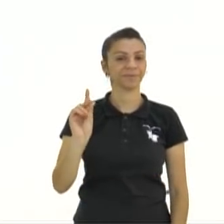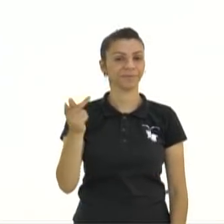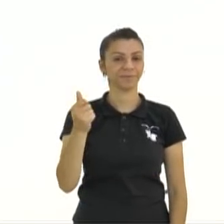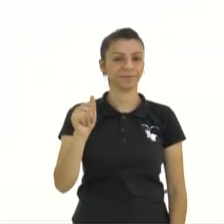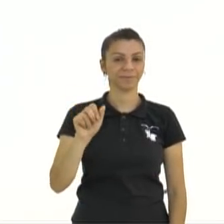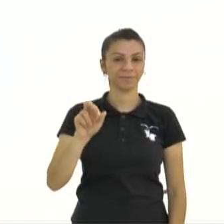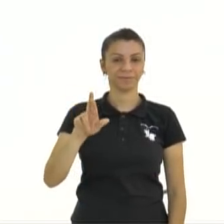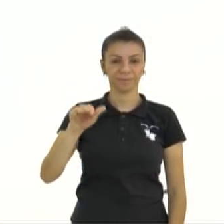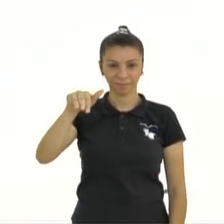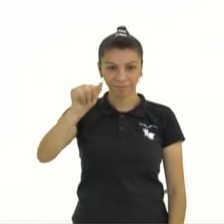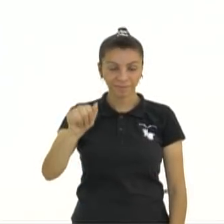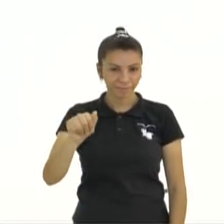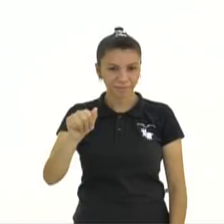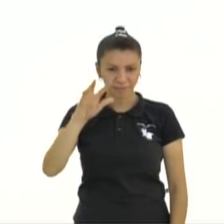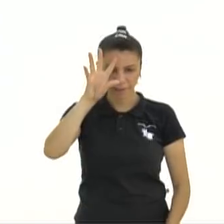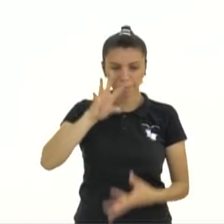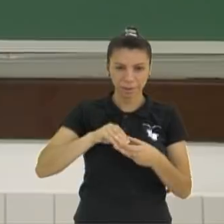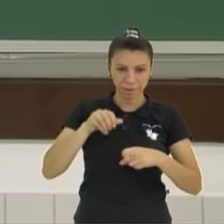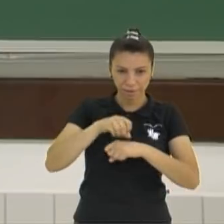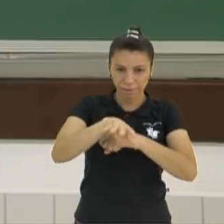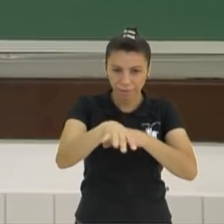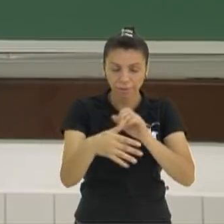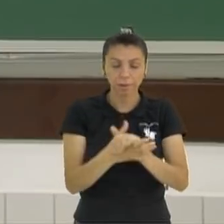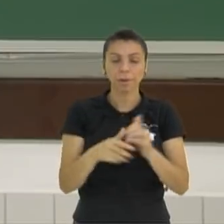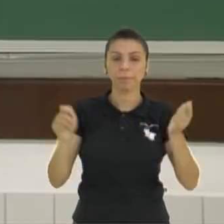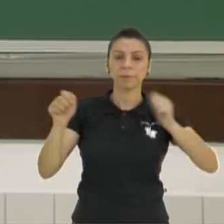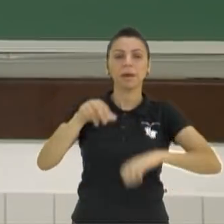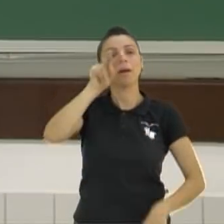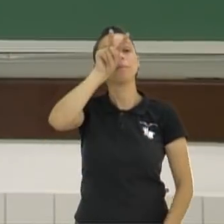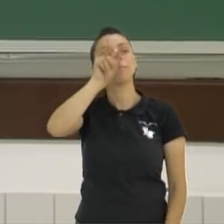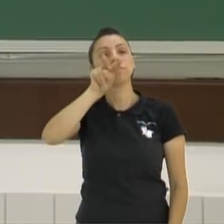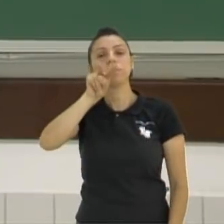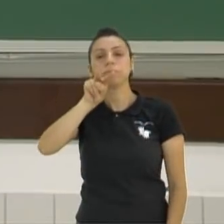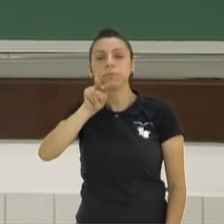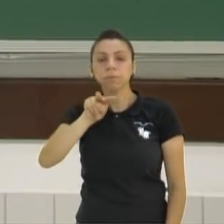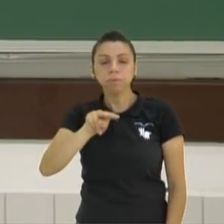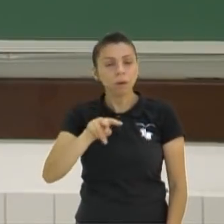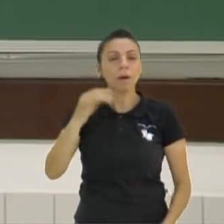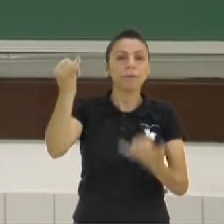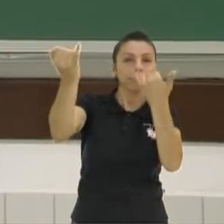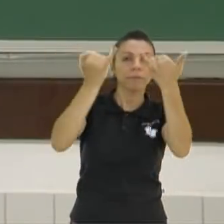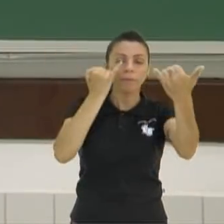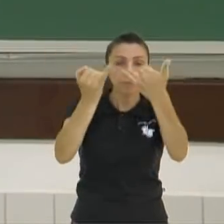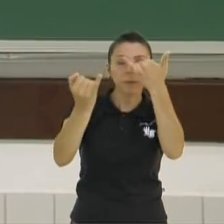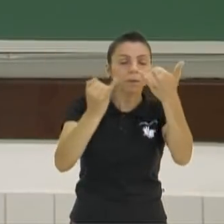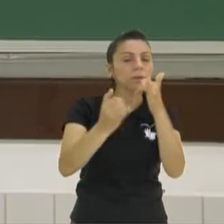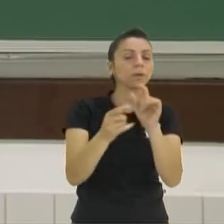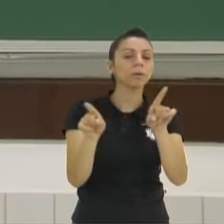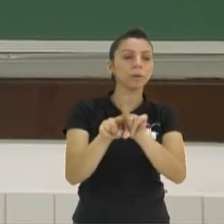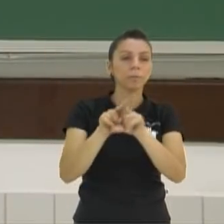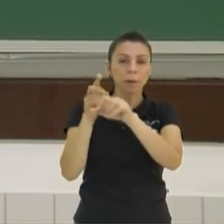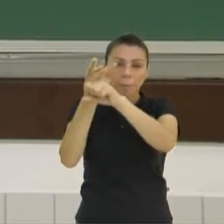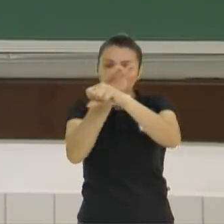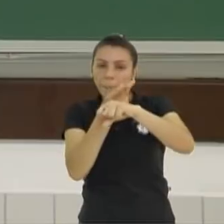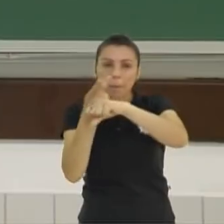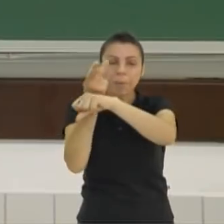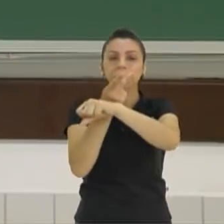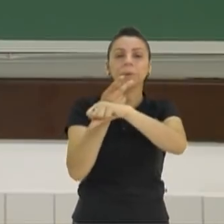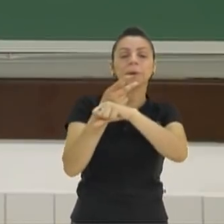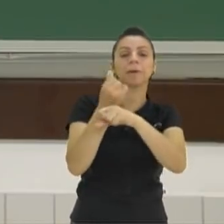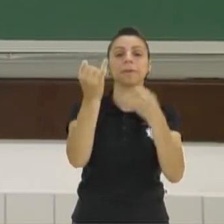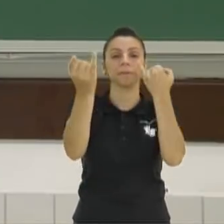Dharma. Entenderam aqui a dica? Então, ler bem o enunciado, ver o que ele está me pedindo, buscar as informações aqui no